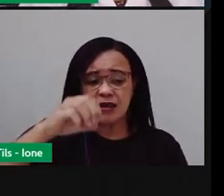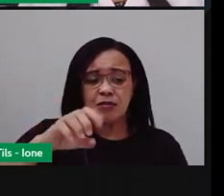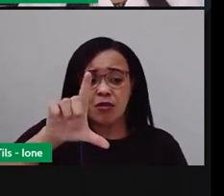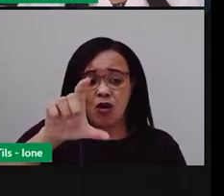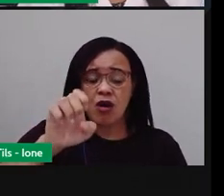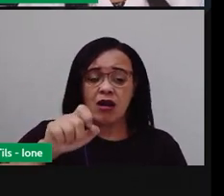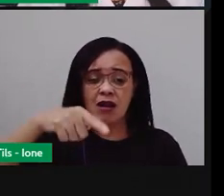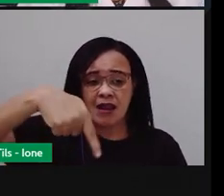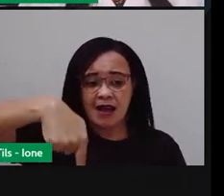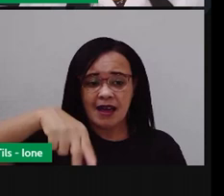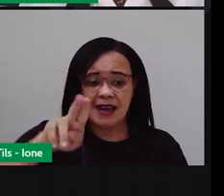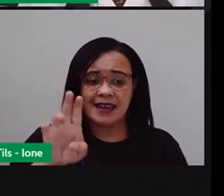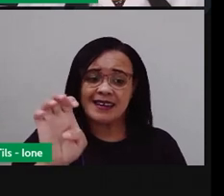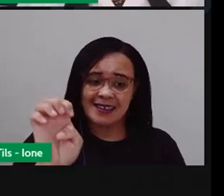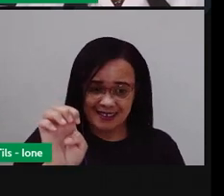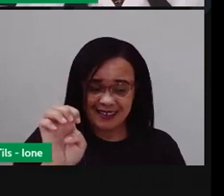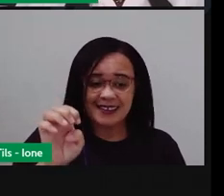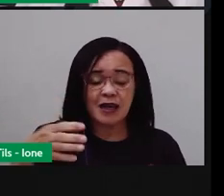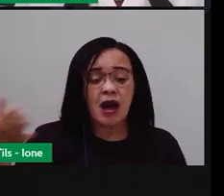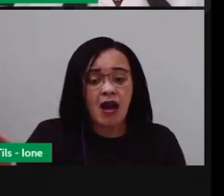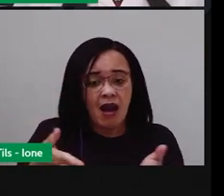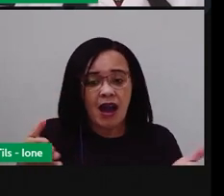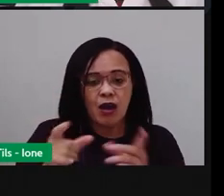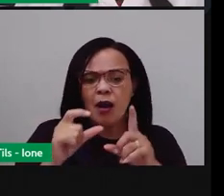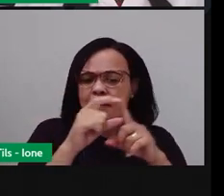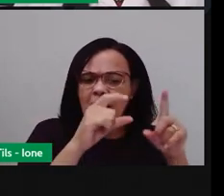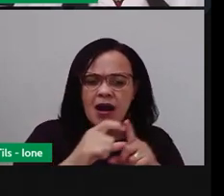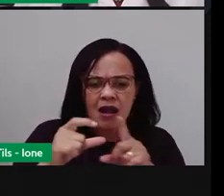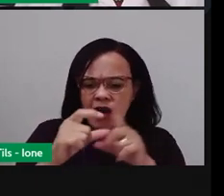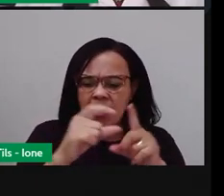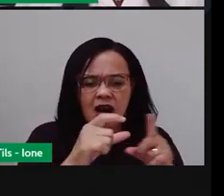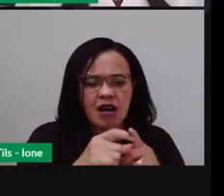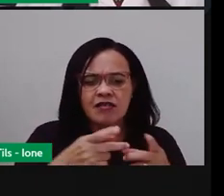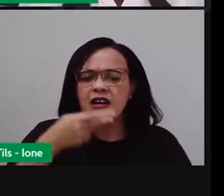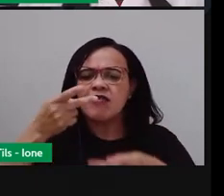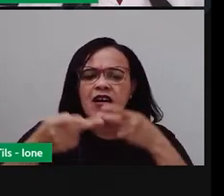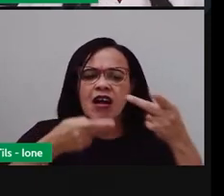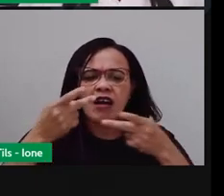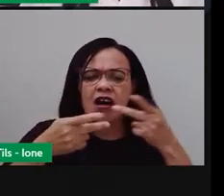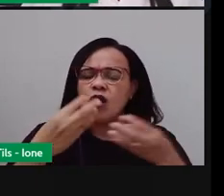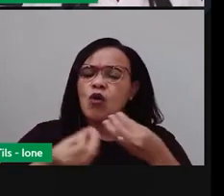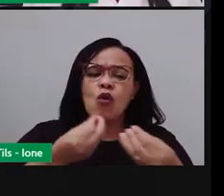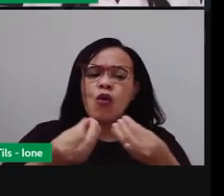Vamos agora segmentar essas palavras oralmente em sílabas.